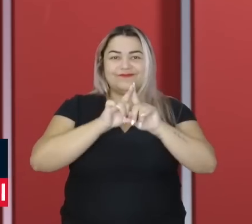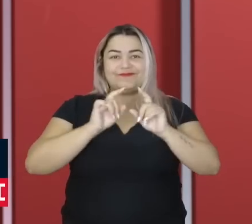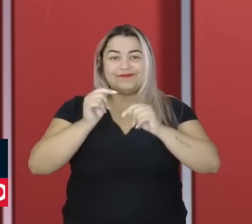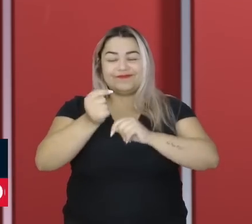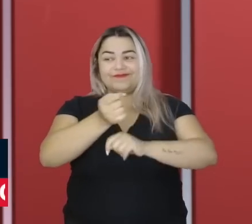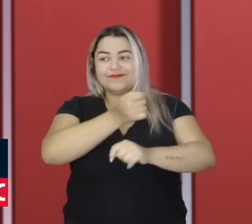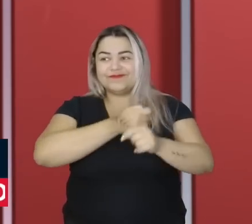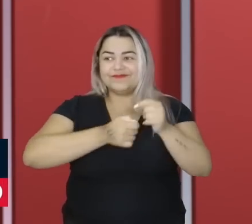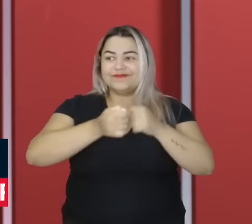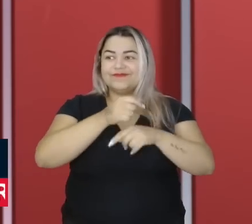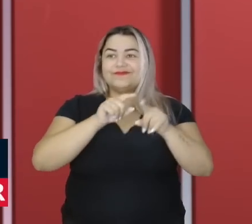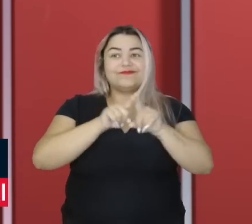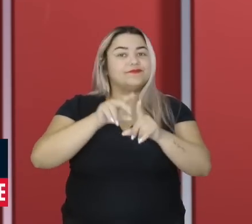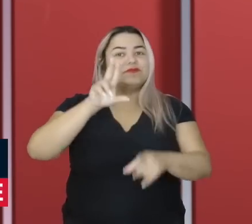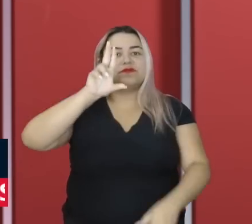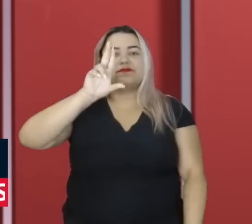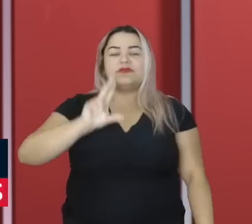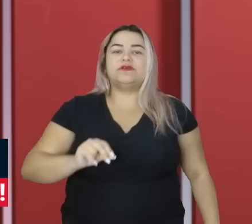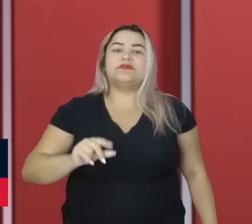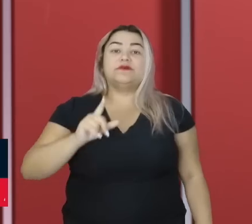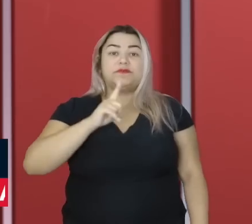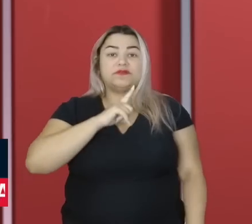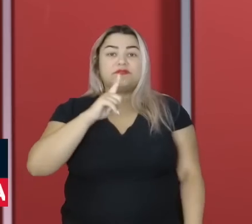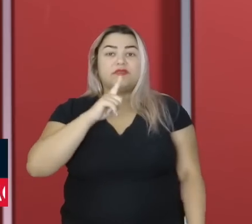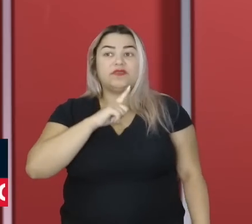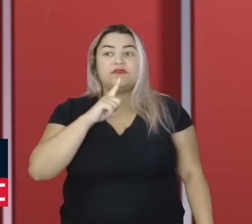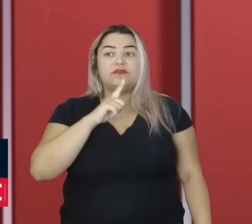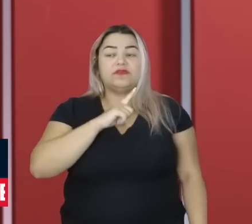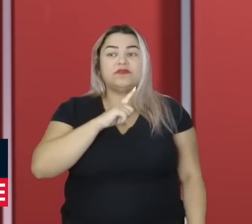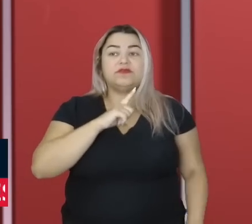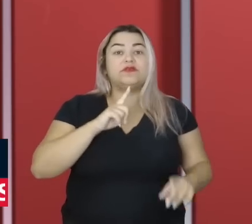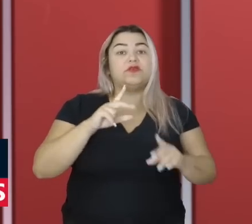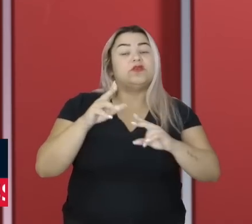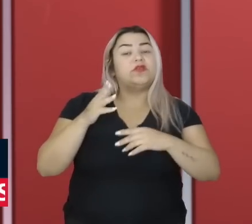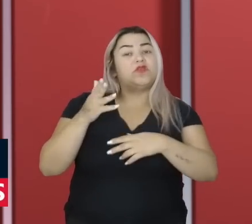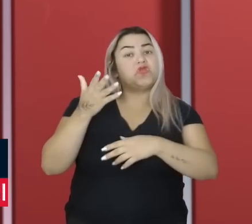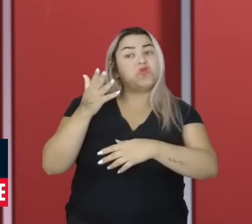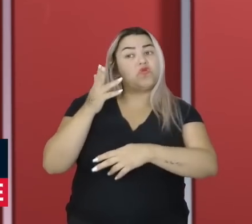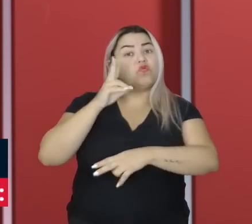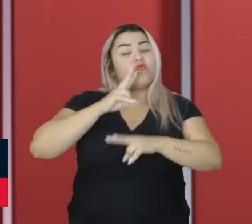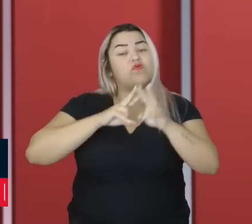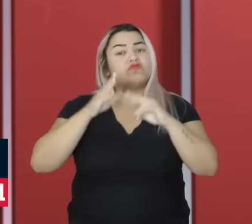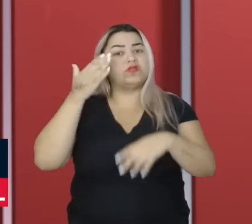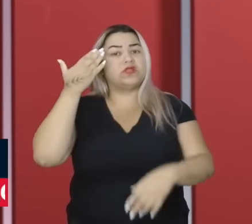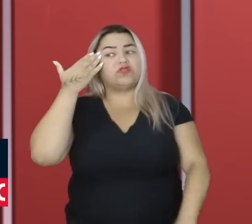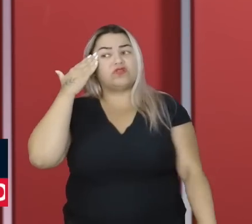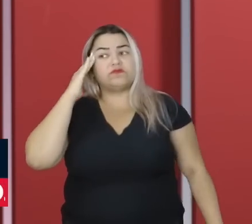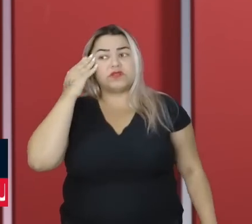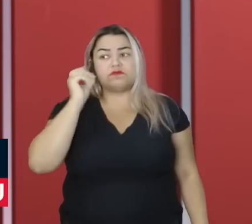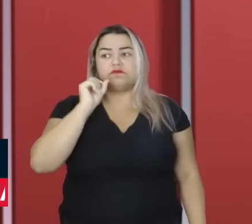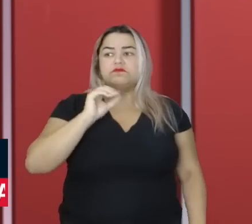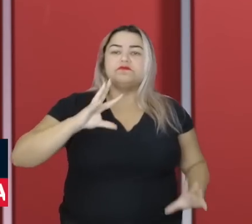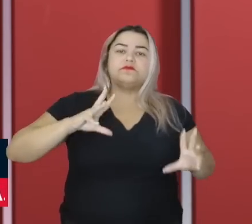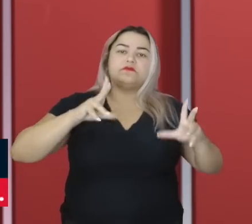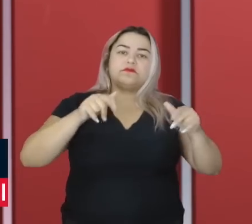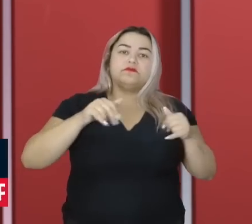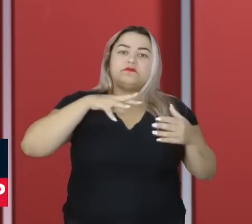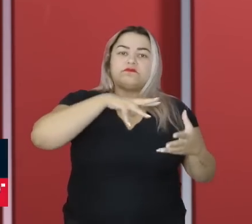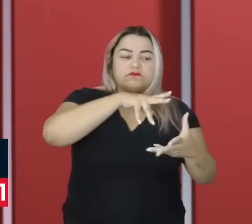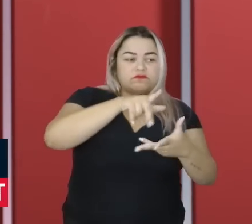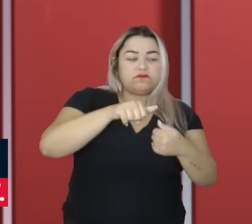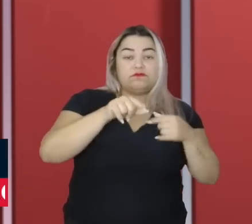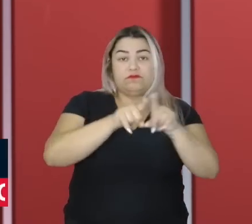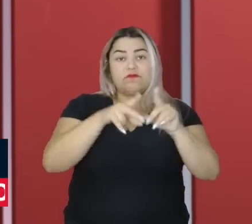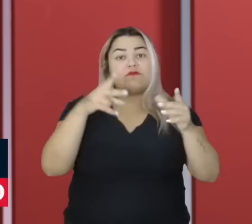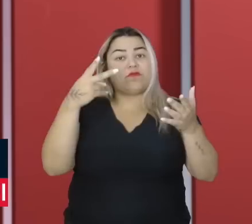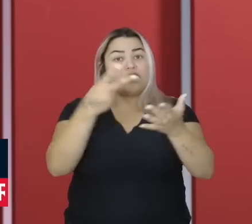setor produtivo não investe, e tem, assim, uma visão que é geral de todo mundo que isso está